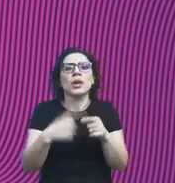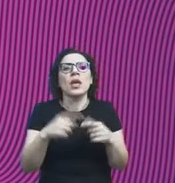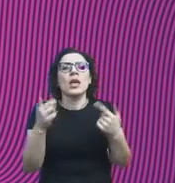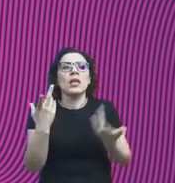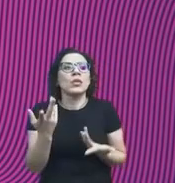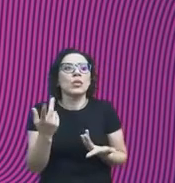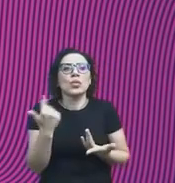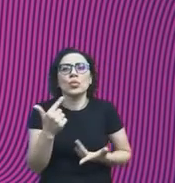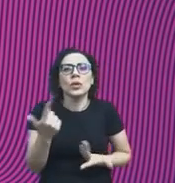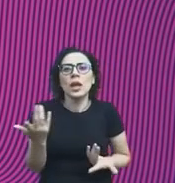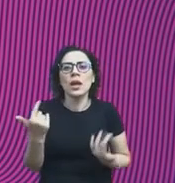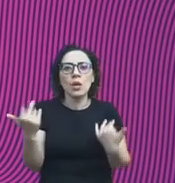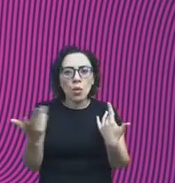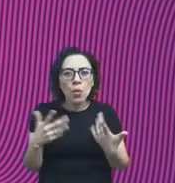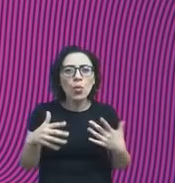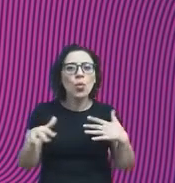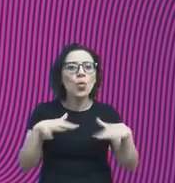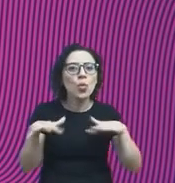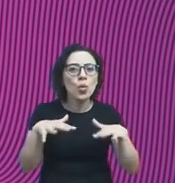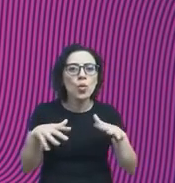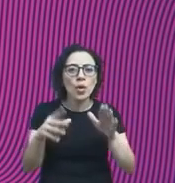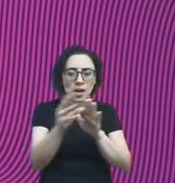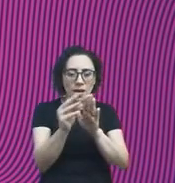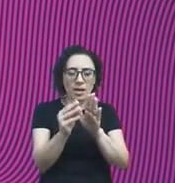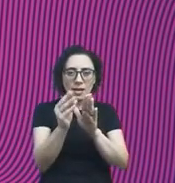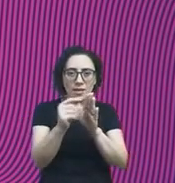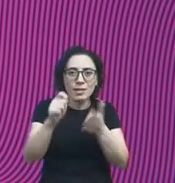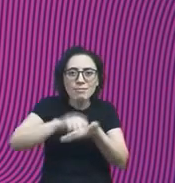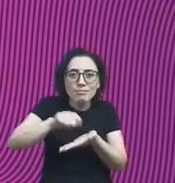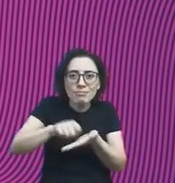buscar o prontuário eletrônico? E aí?